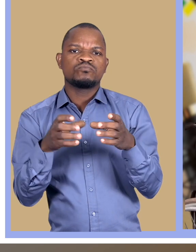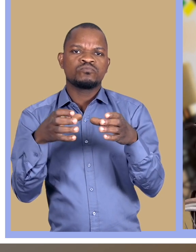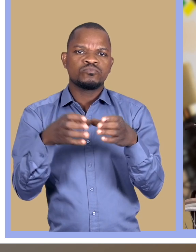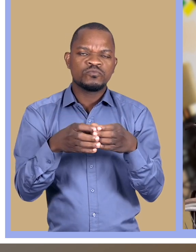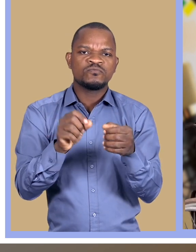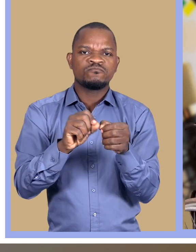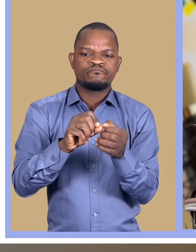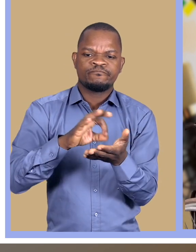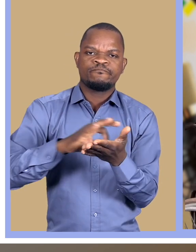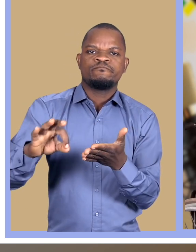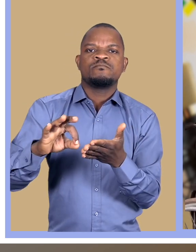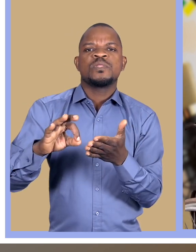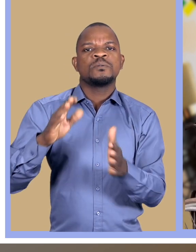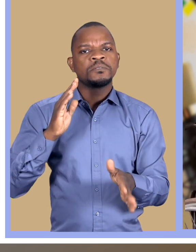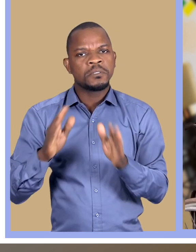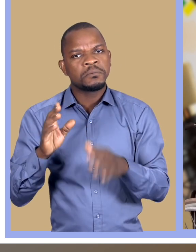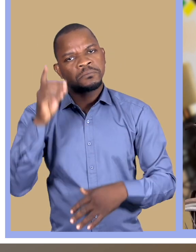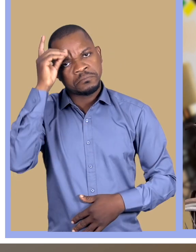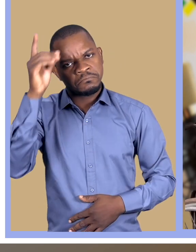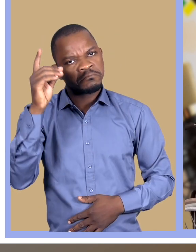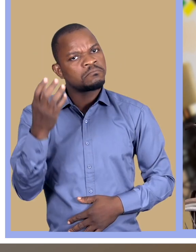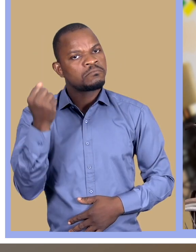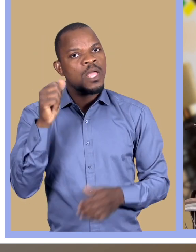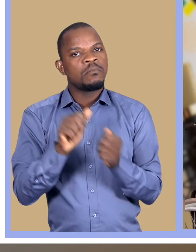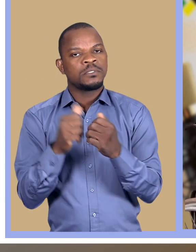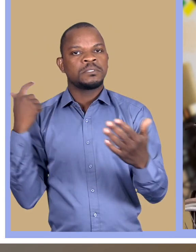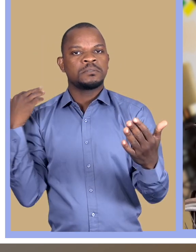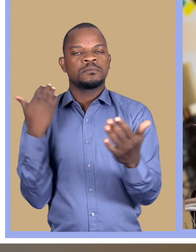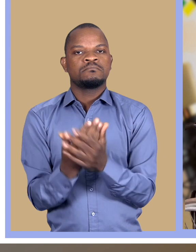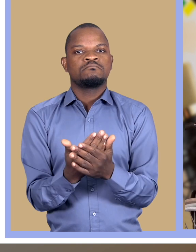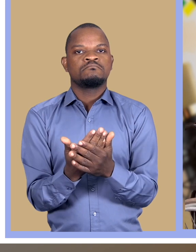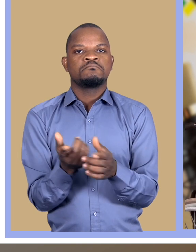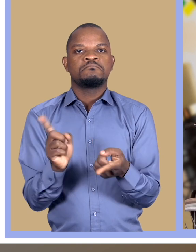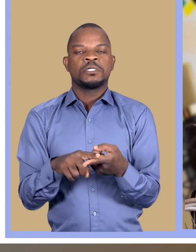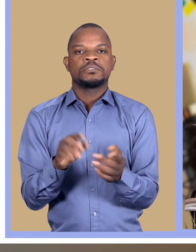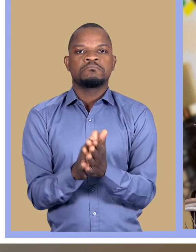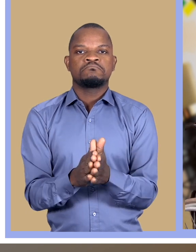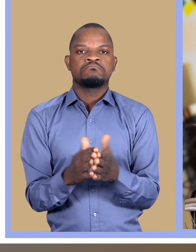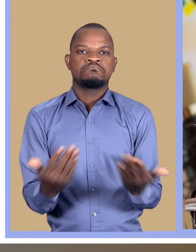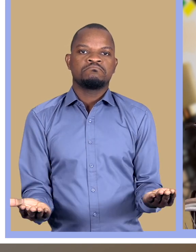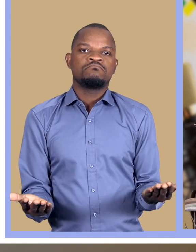semana, porque eu ouvi histórias dessas com meu pai, que se perdeu completamente. Então, a educação.